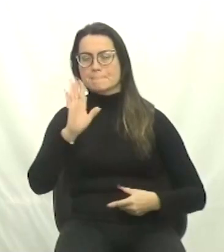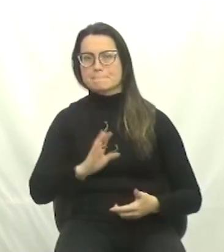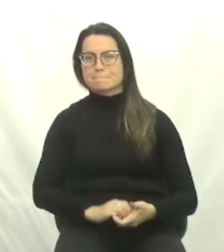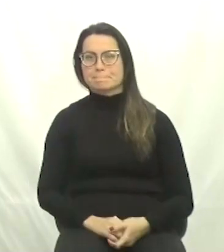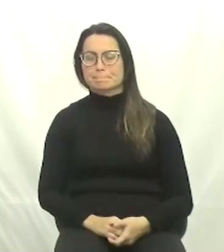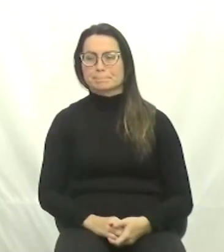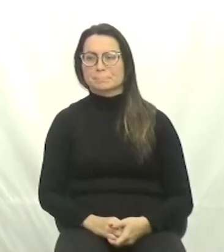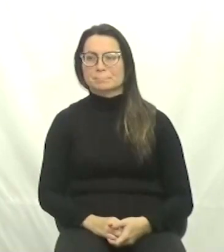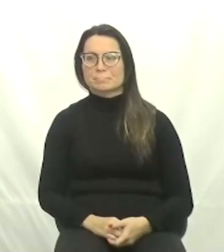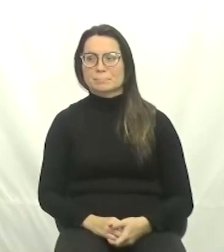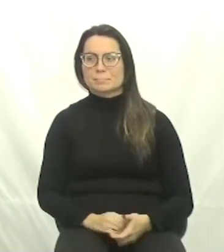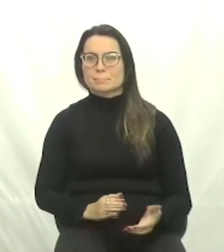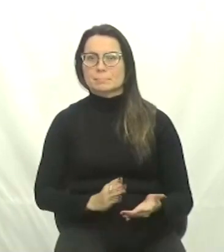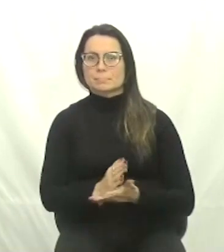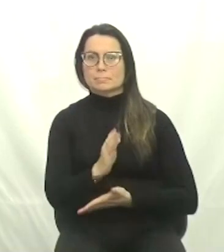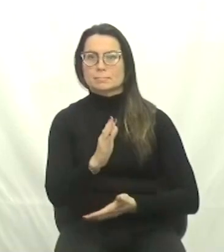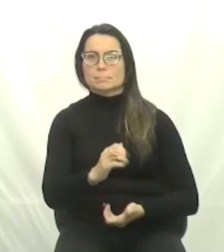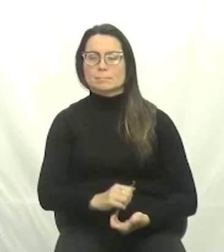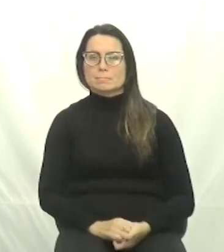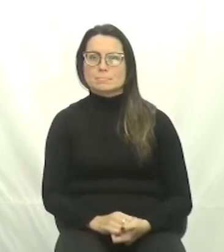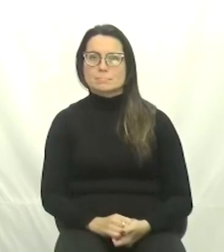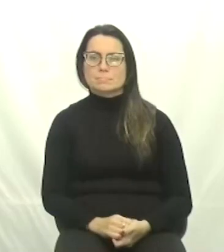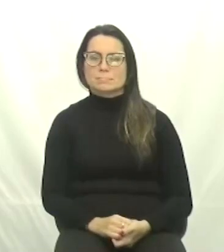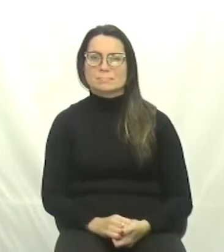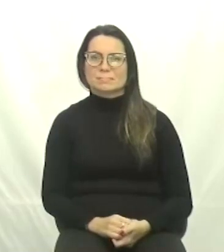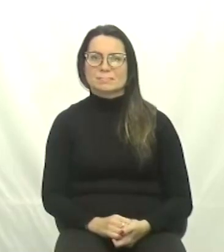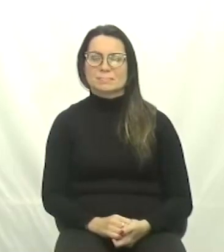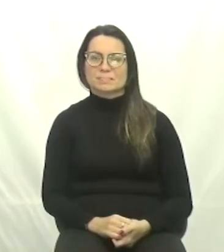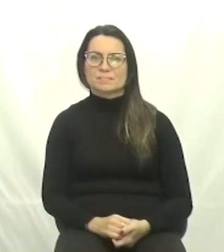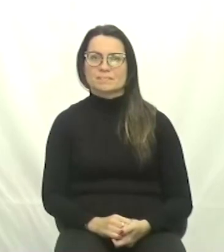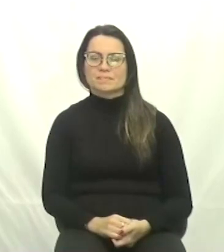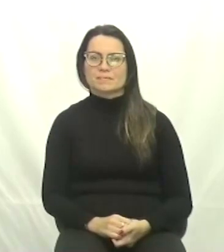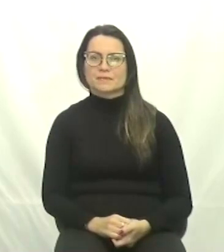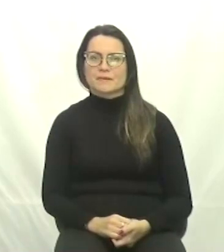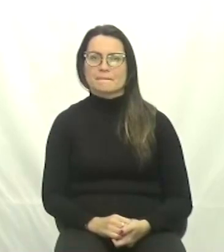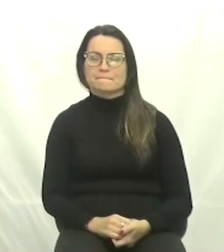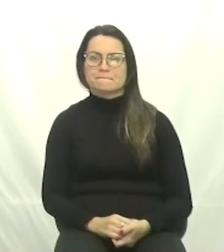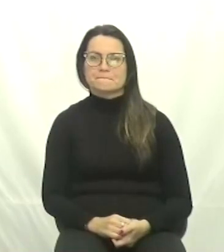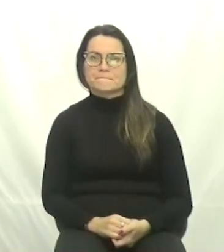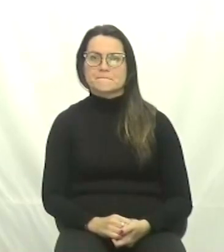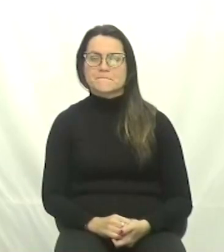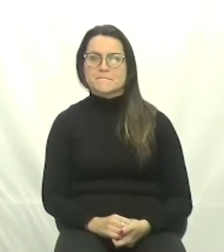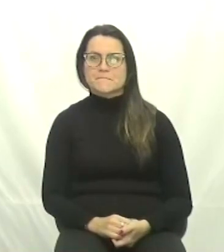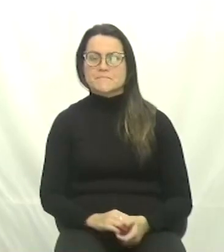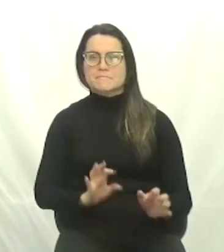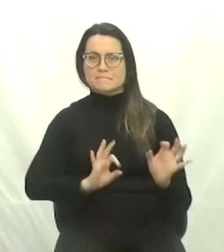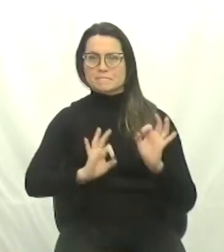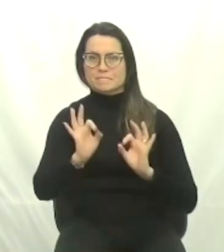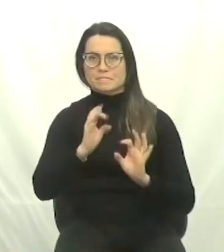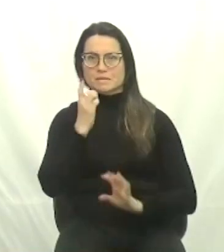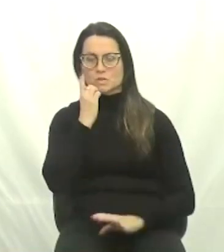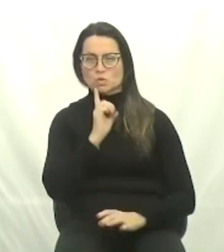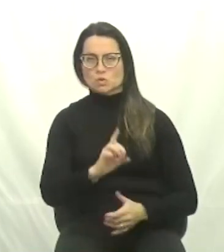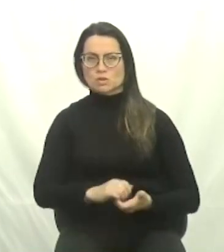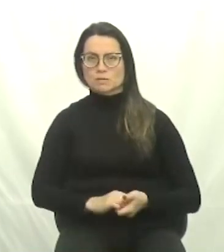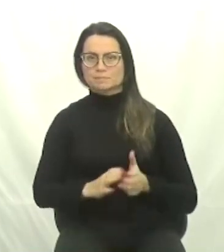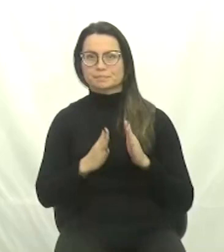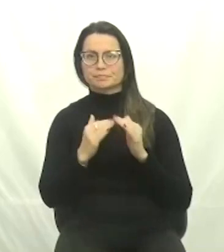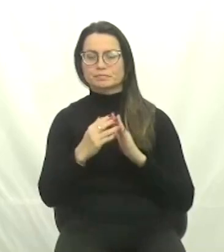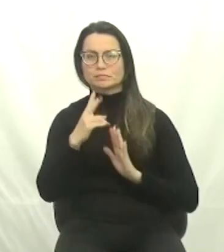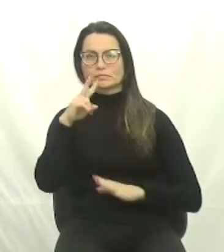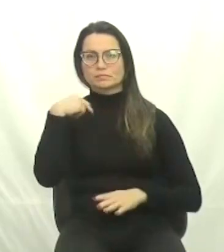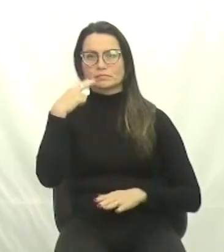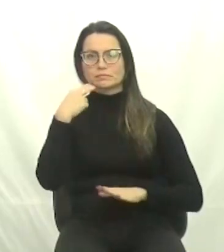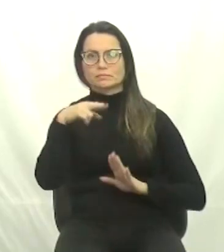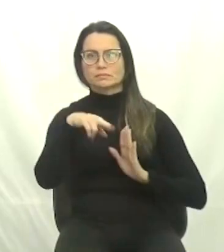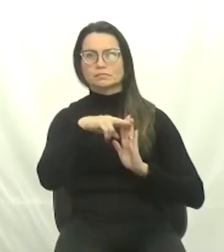se manifestem. Aprovado por unanimidade. Terminado o grande expediente, passamos para a ordem do dia. Solicito aos